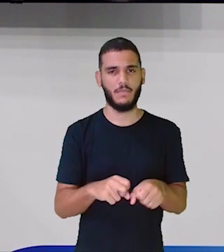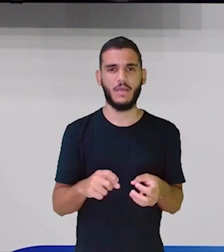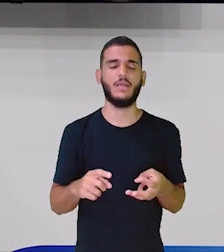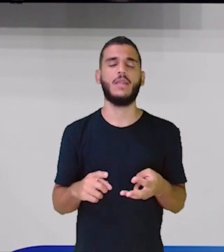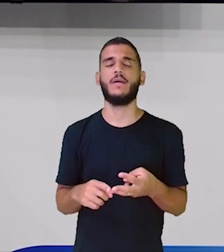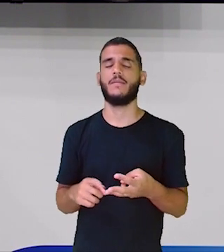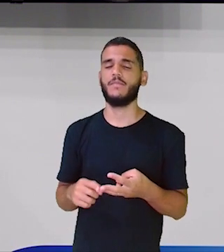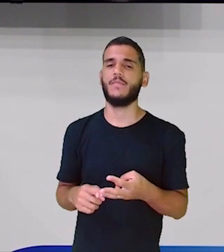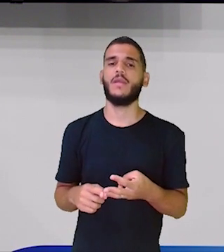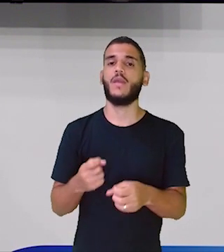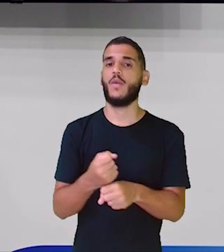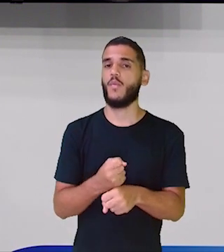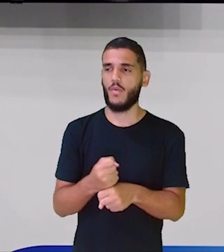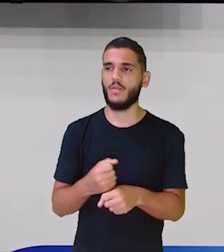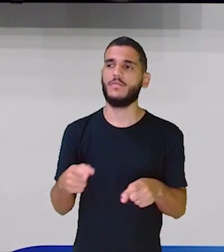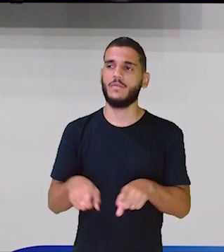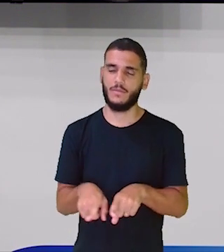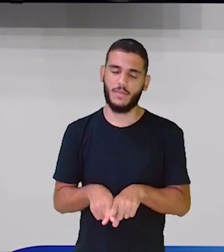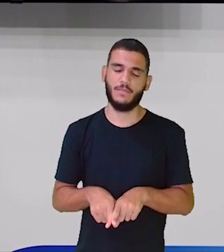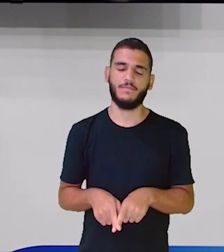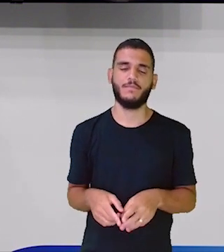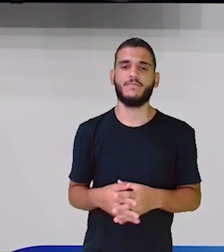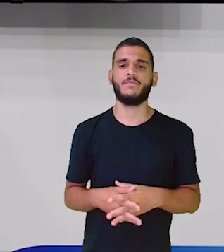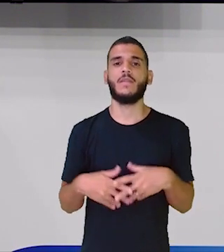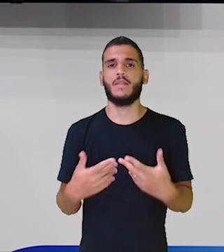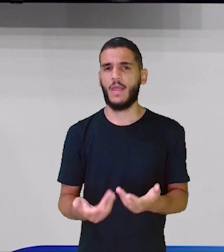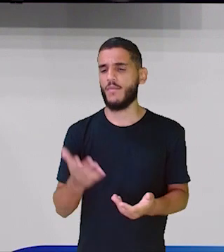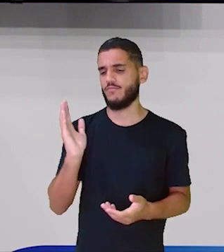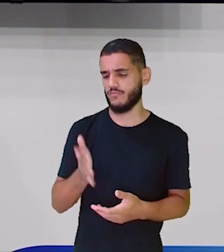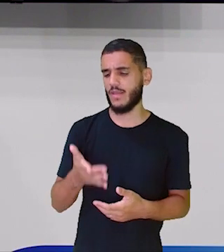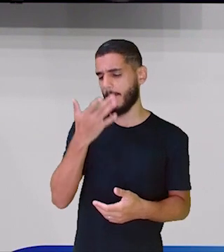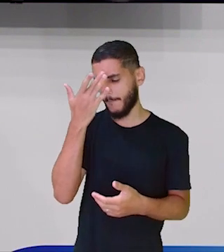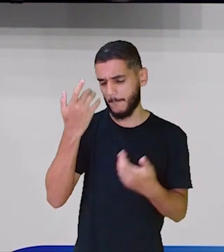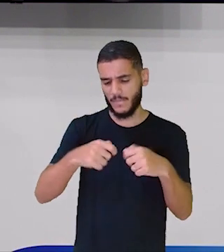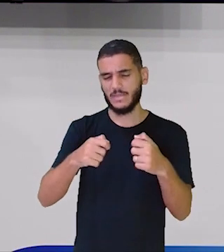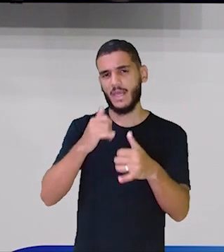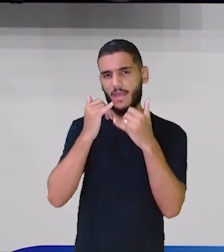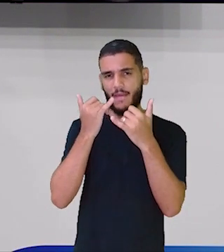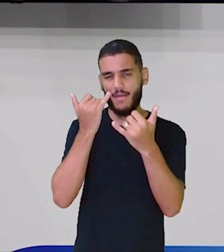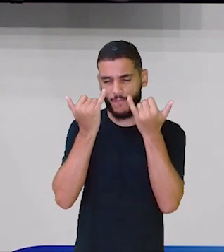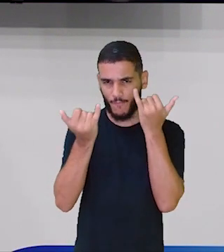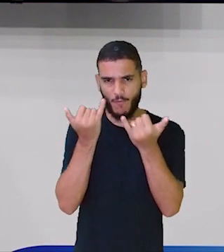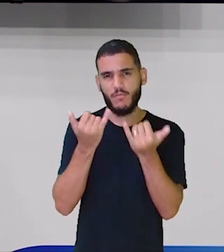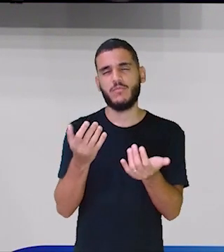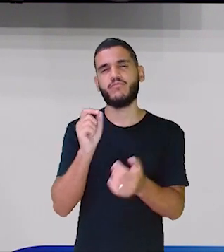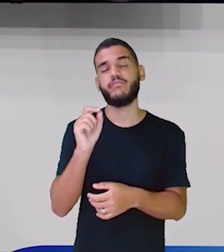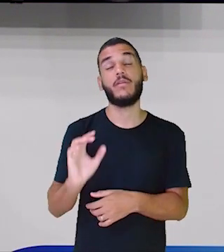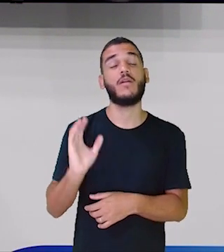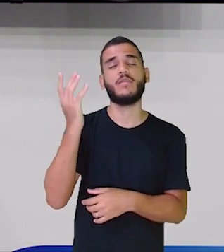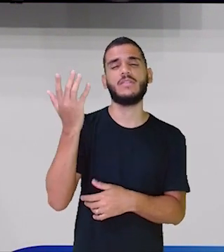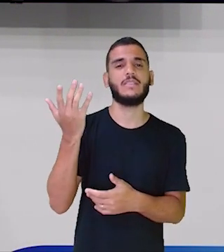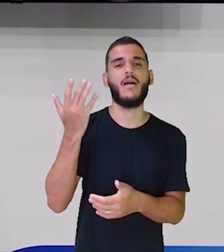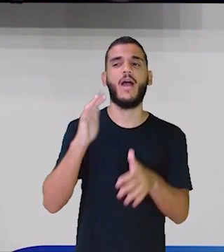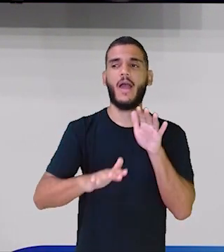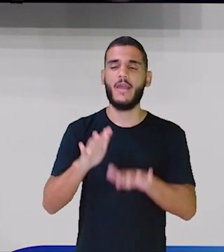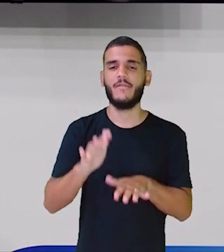Ele sempre vem com essa identificação, já que para informar, para você saber o que foi que aconteceu naquele dia. O jornal, muitas